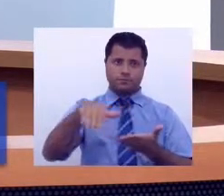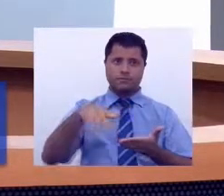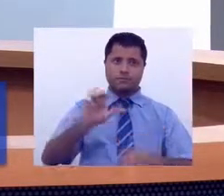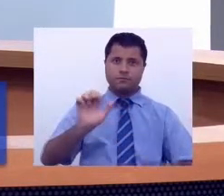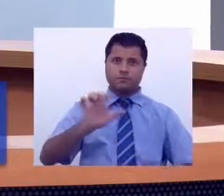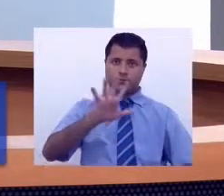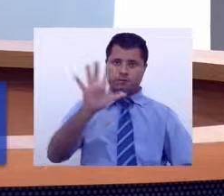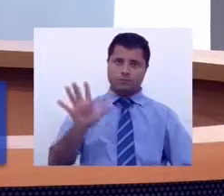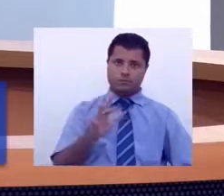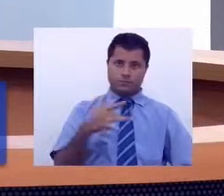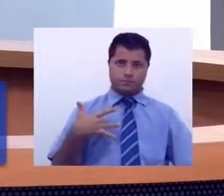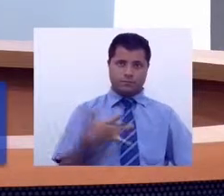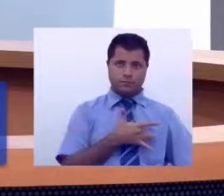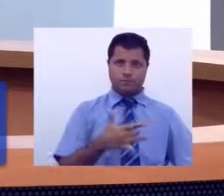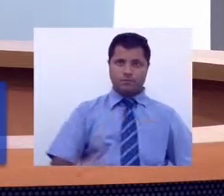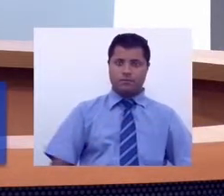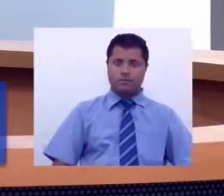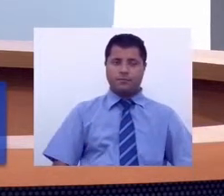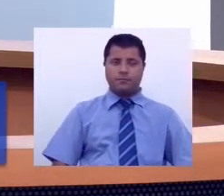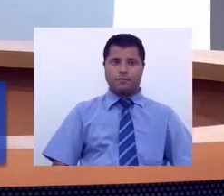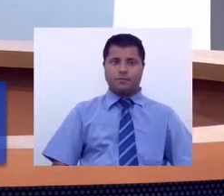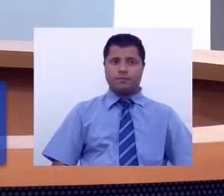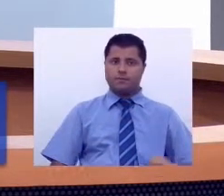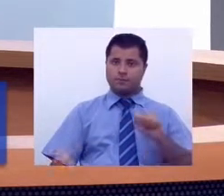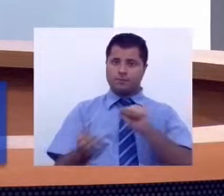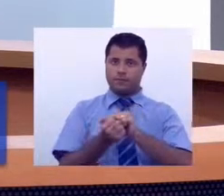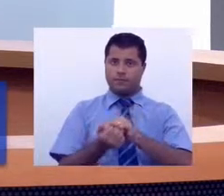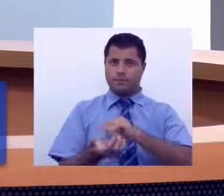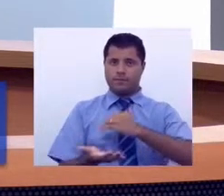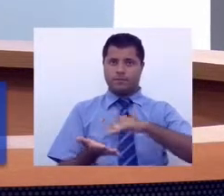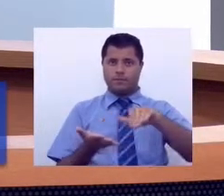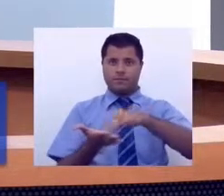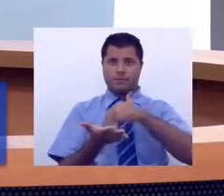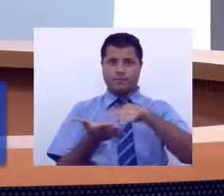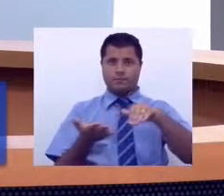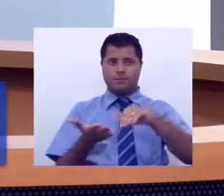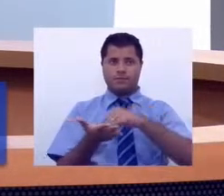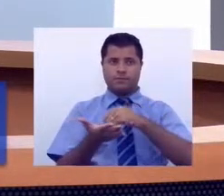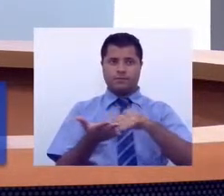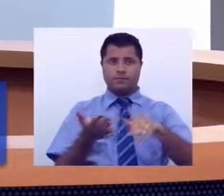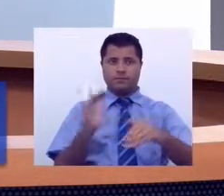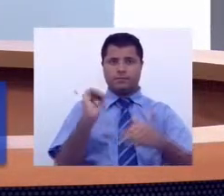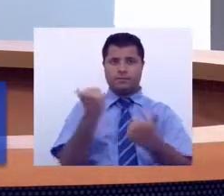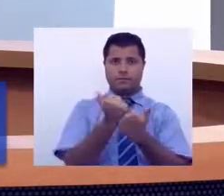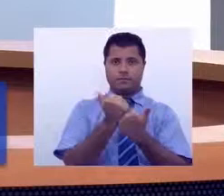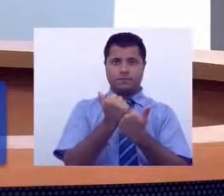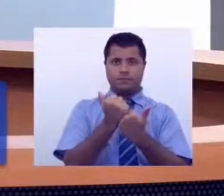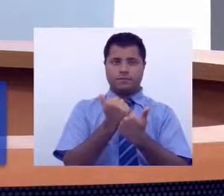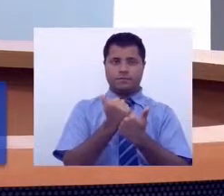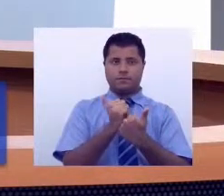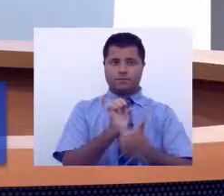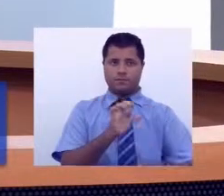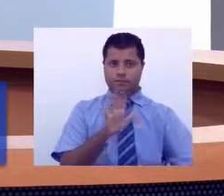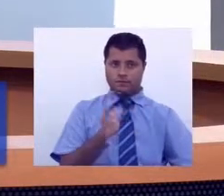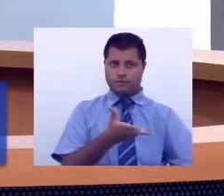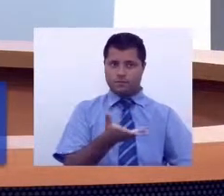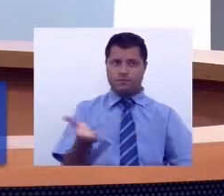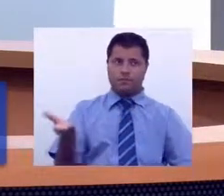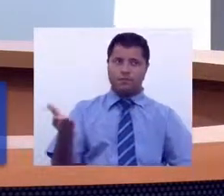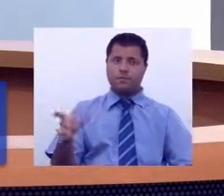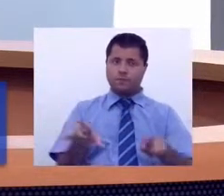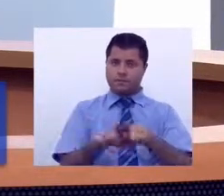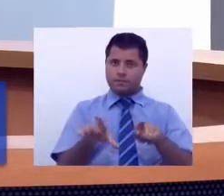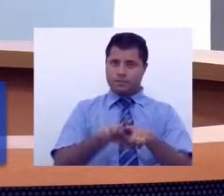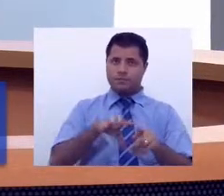Estadual de Saúde, juntamente com o secretário adjunto de saúde do governo estadual, mais o